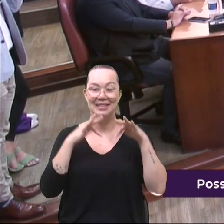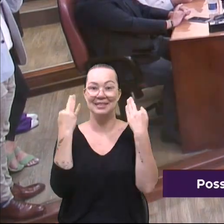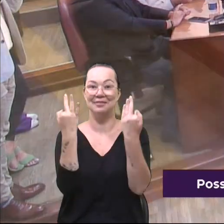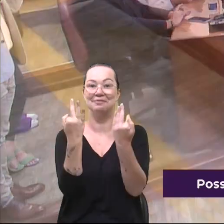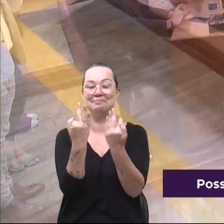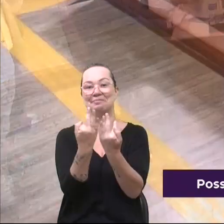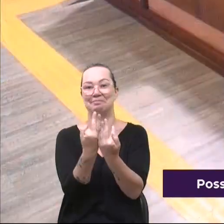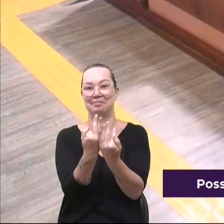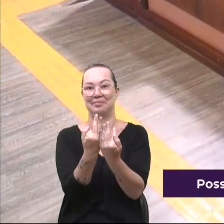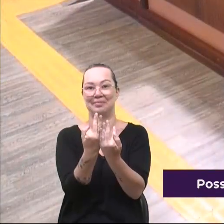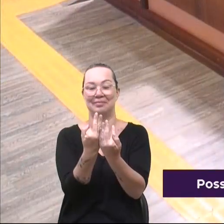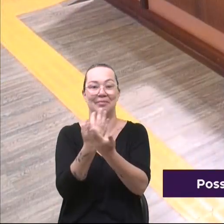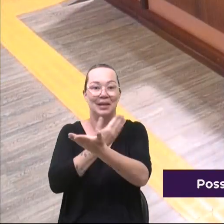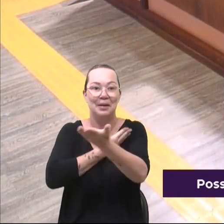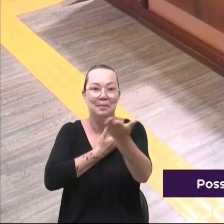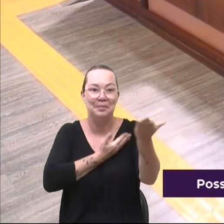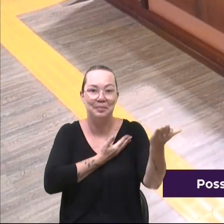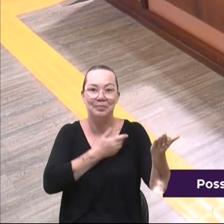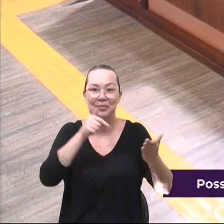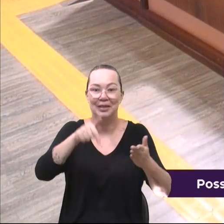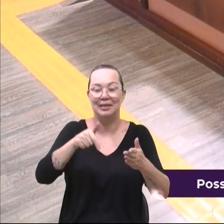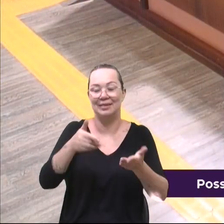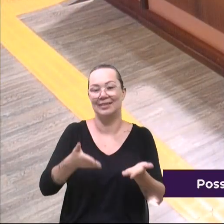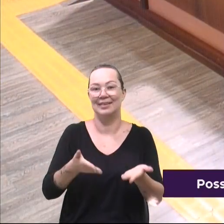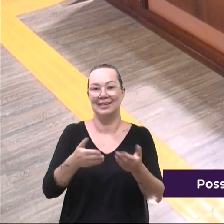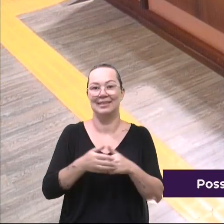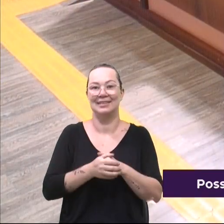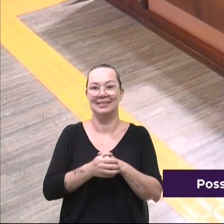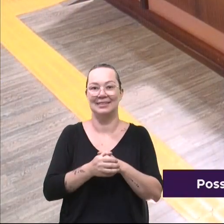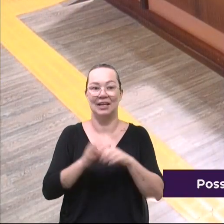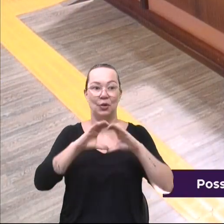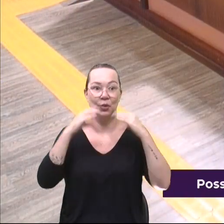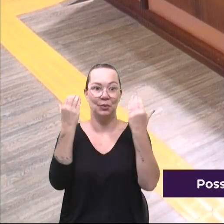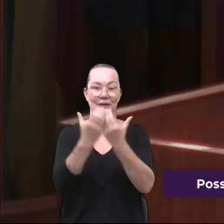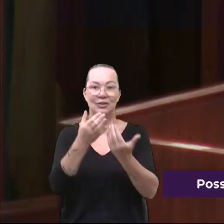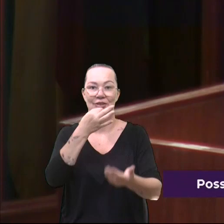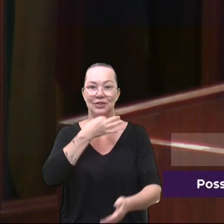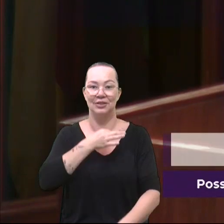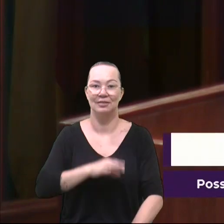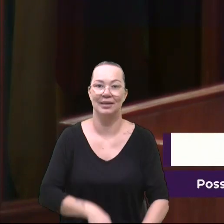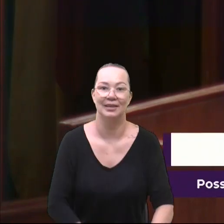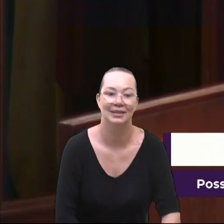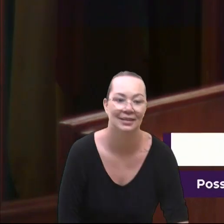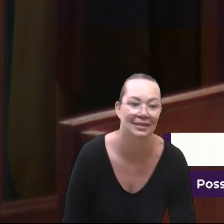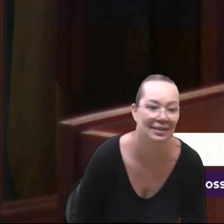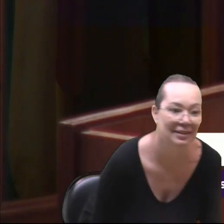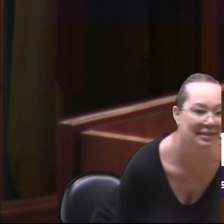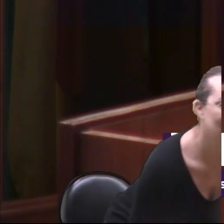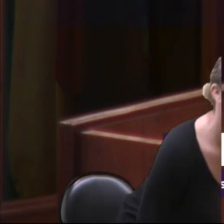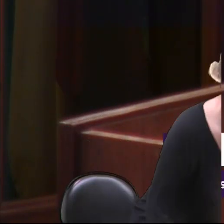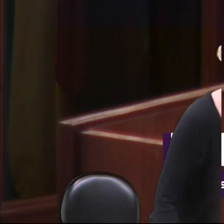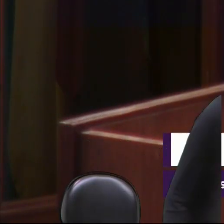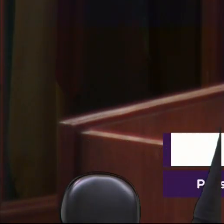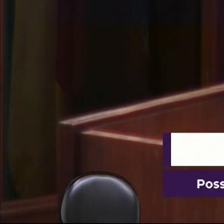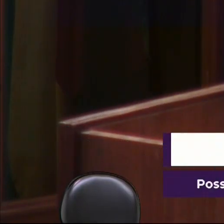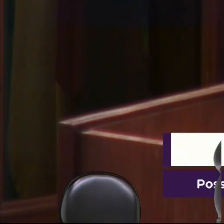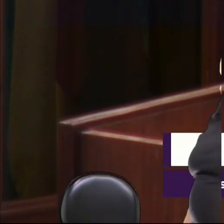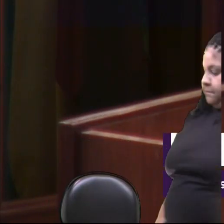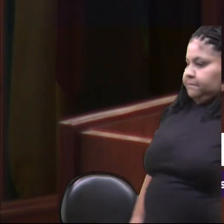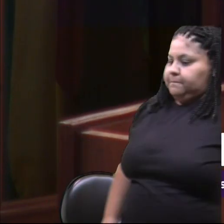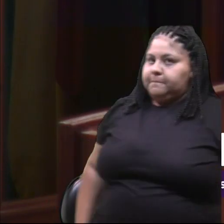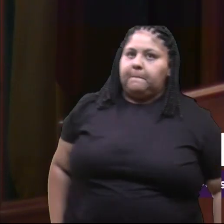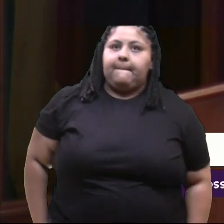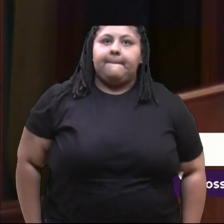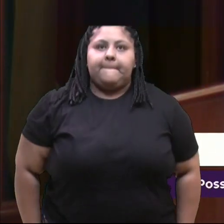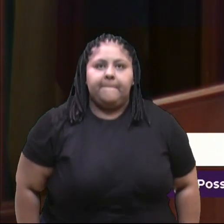familiares, aos amigos que estão aqui conosco, à comunidade caxiense. E eu quero começar, antes de